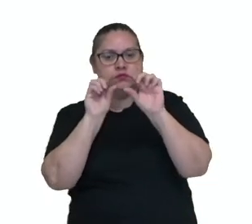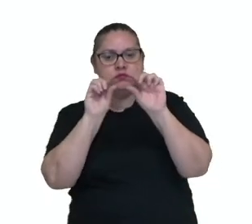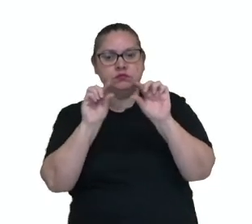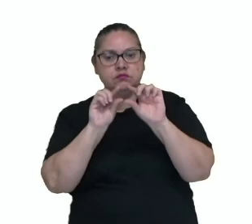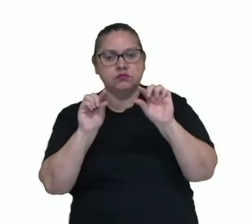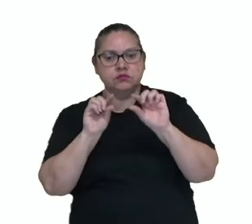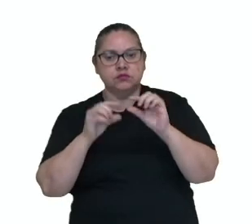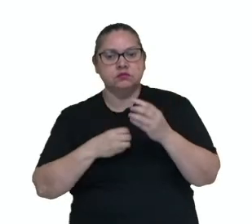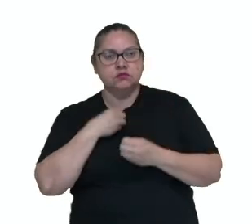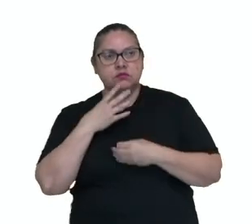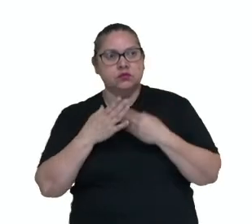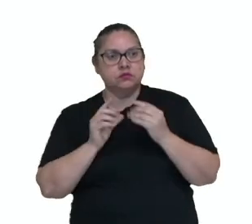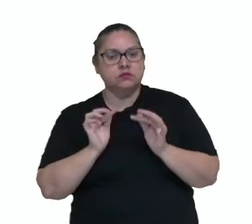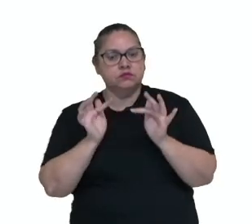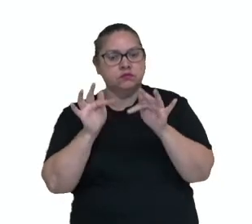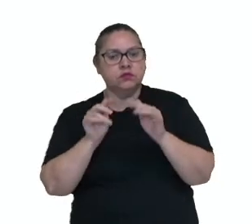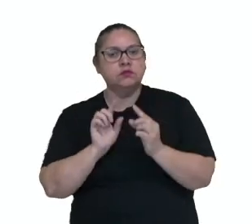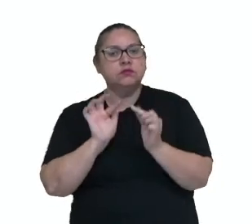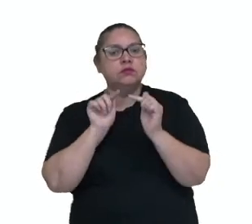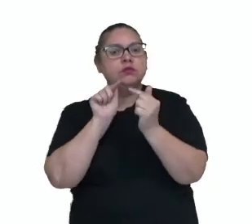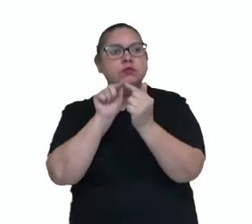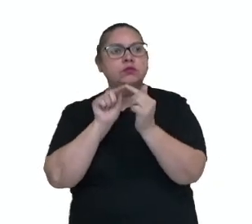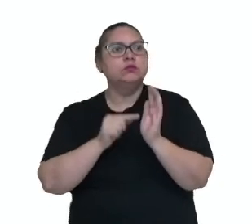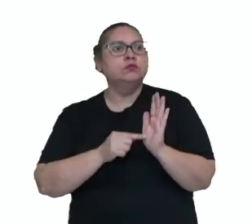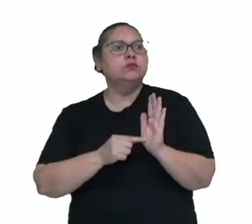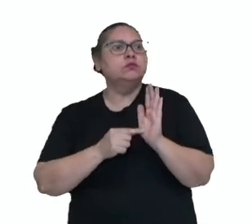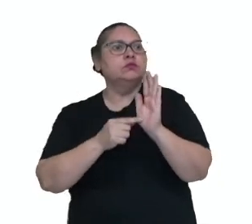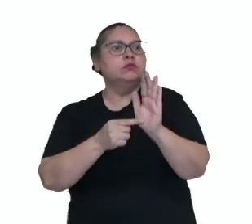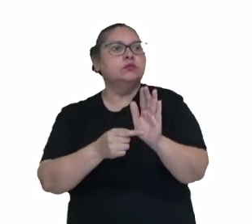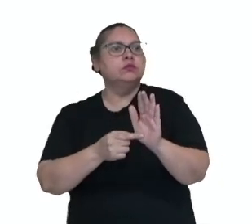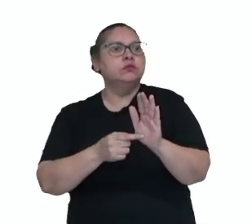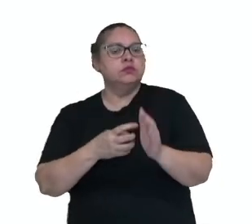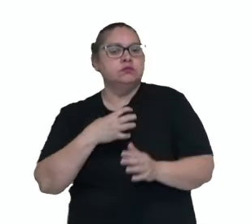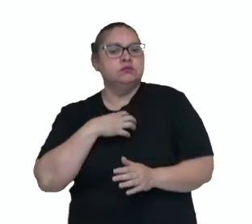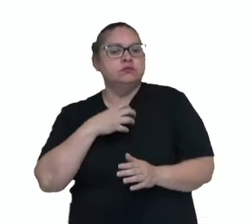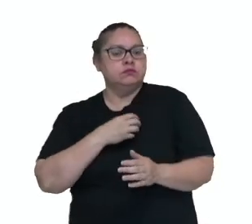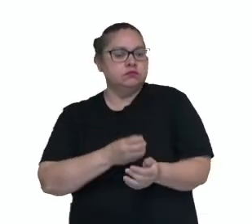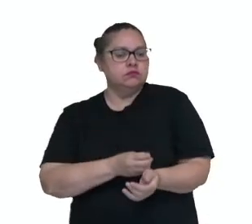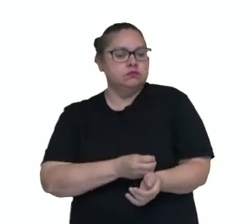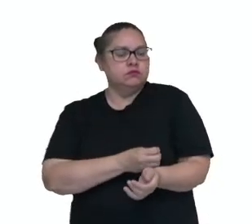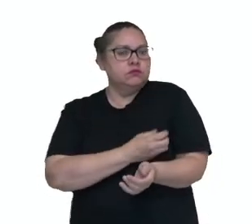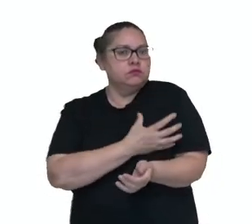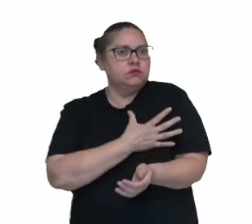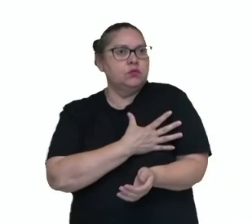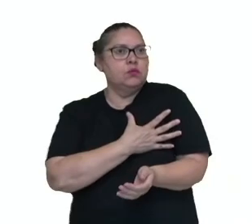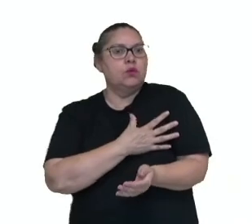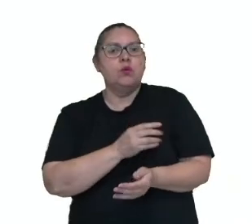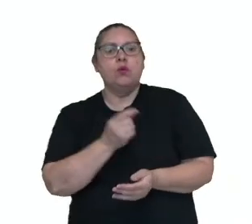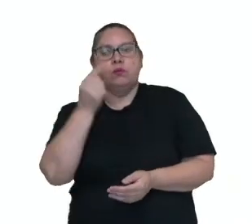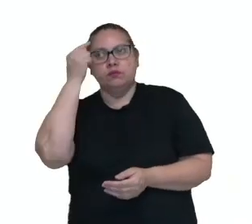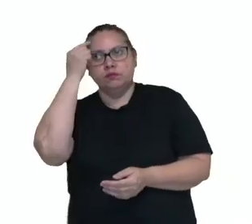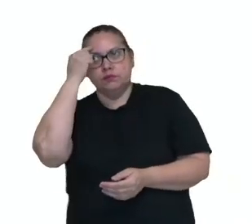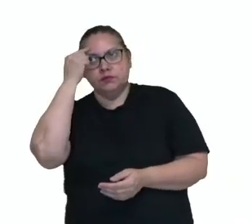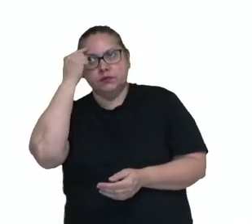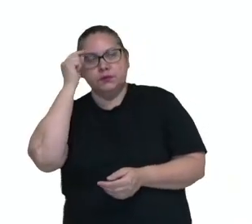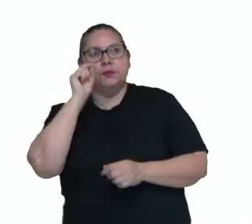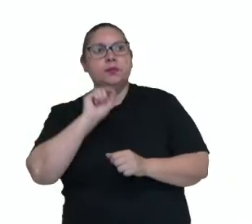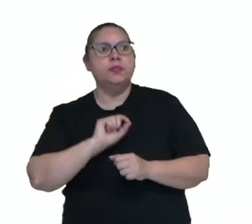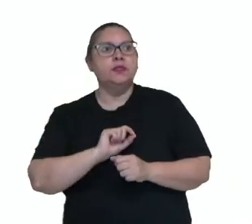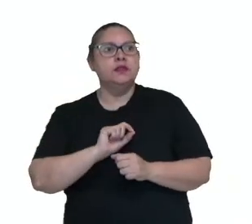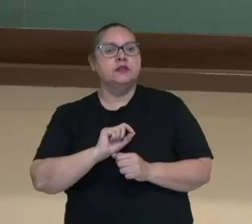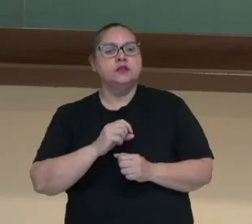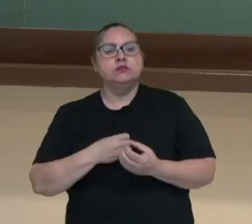poema. A finalidade é expressar o quê? Algum sentimento, emoção ou pensamento.